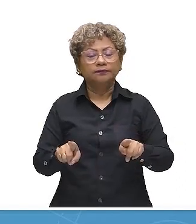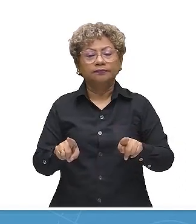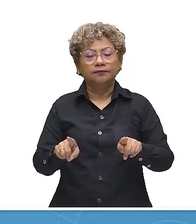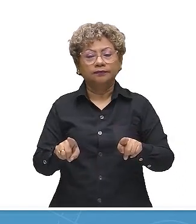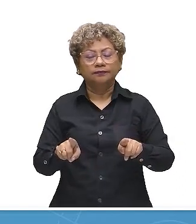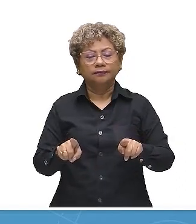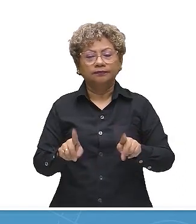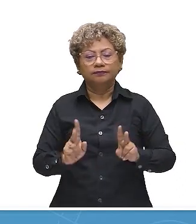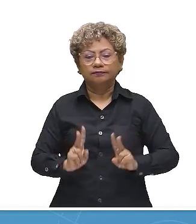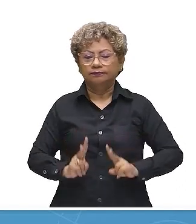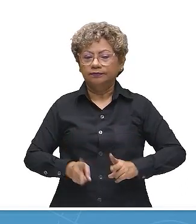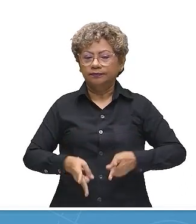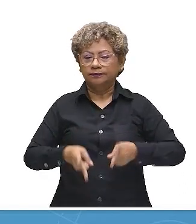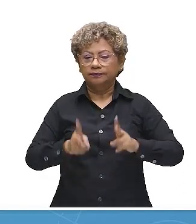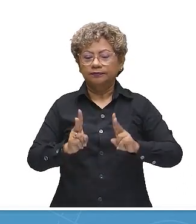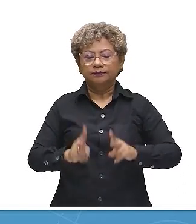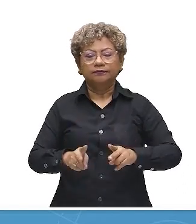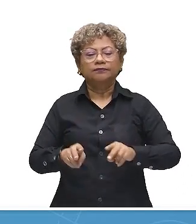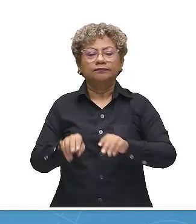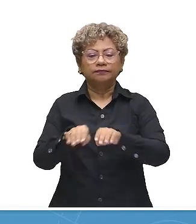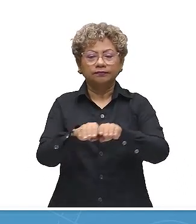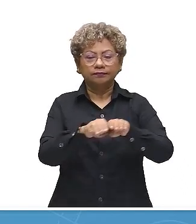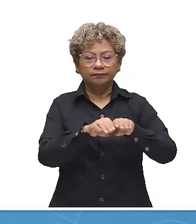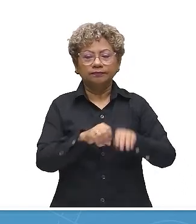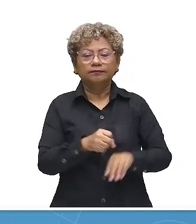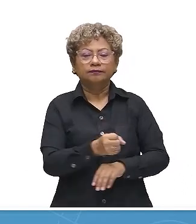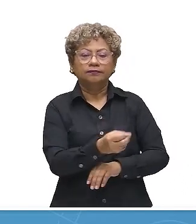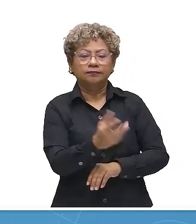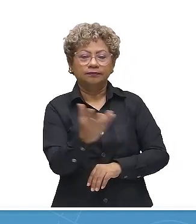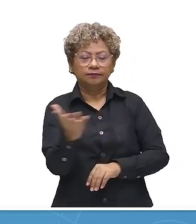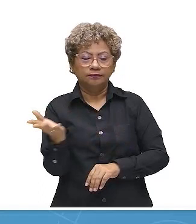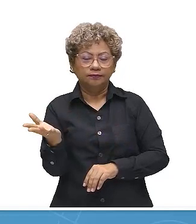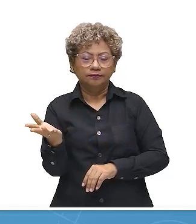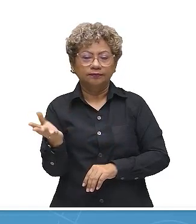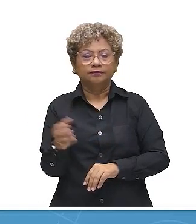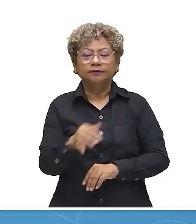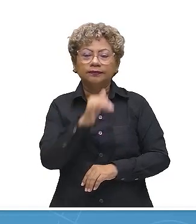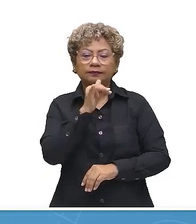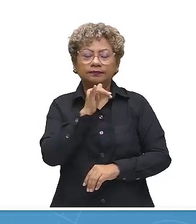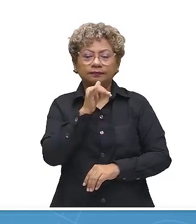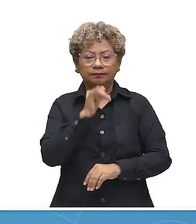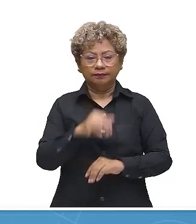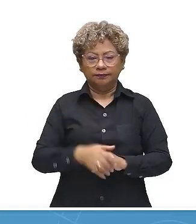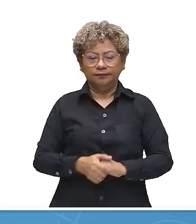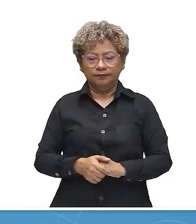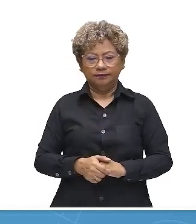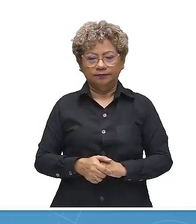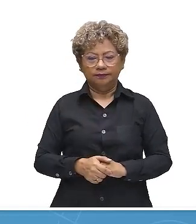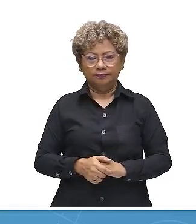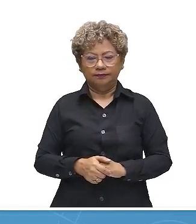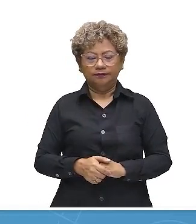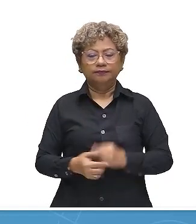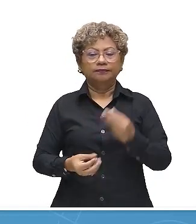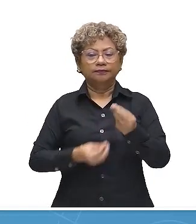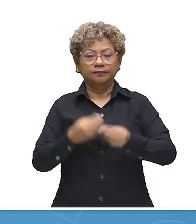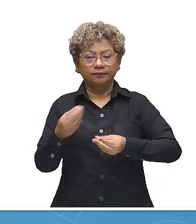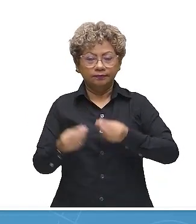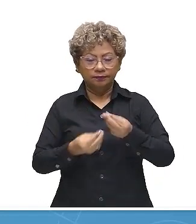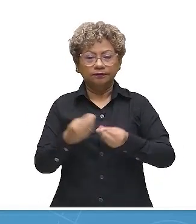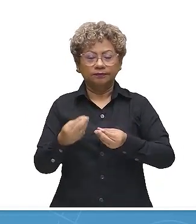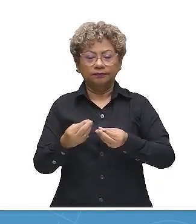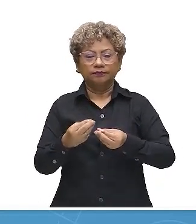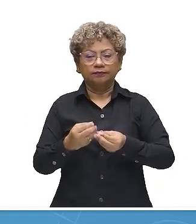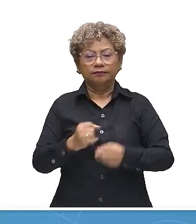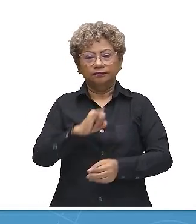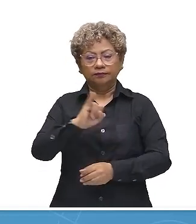ó, vamos desenhar aqui dois círculos. Se eu pintar aqui a metade desse círculo,